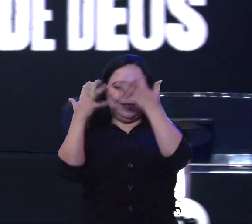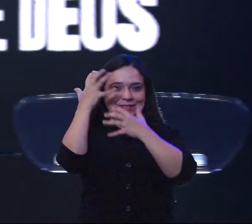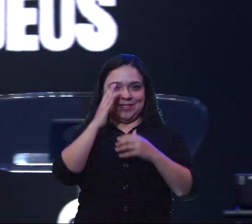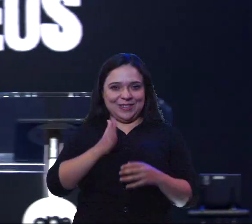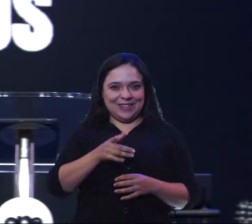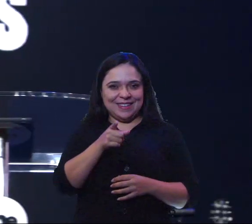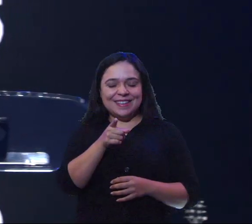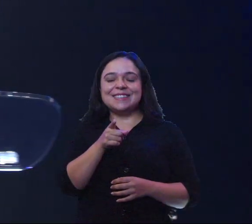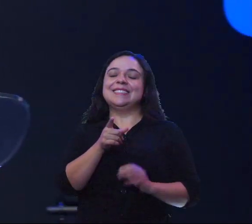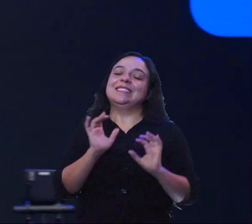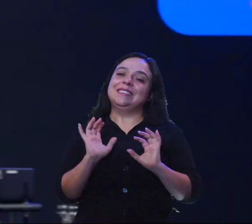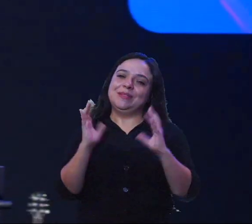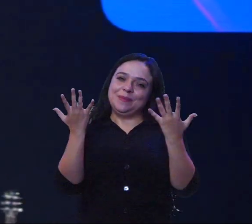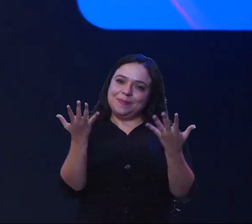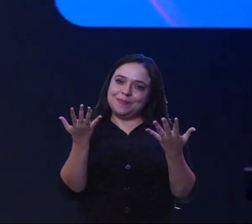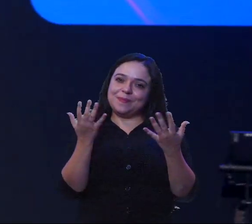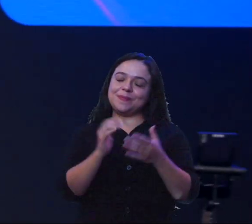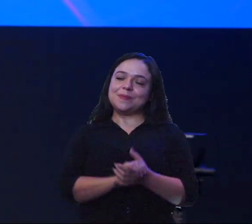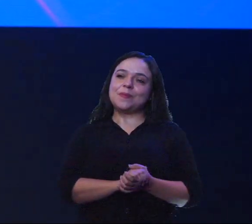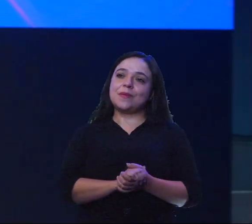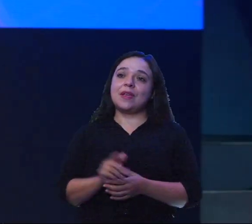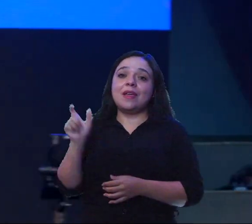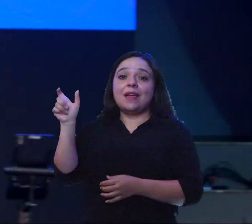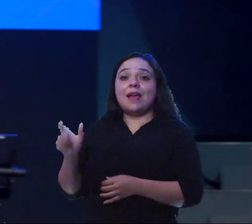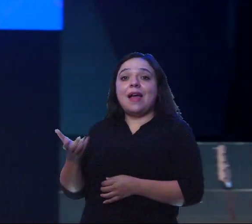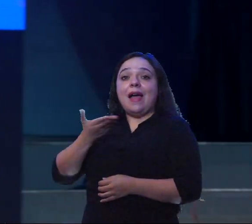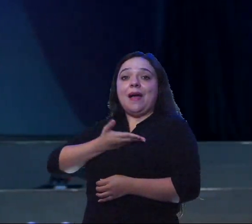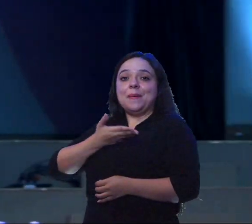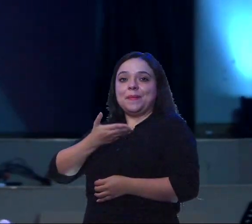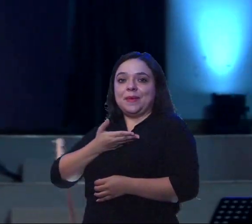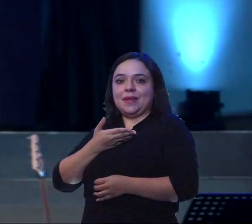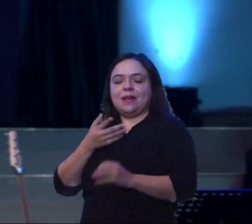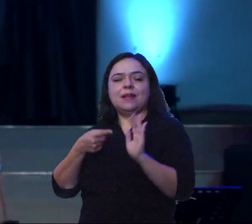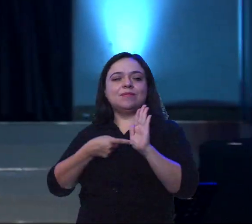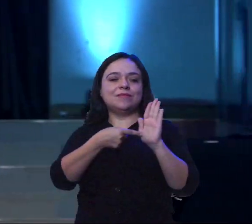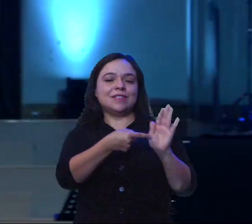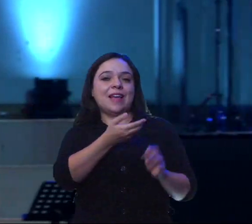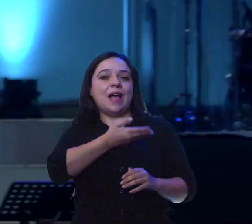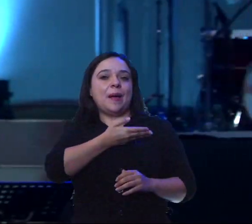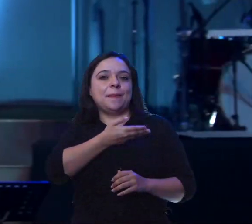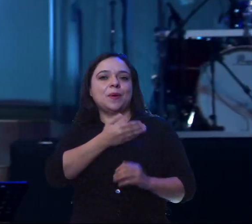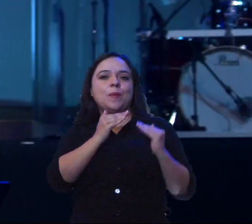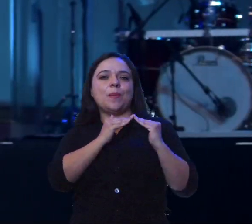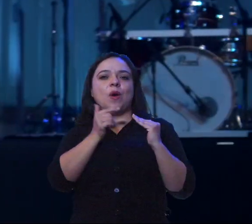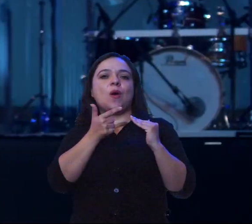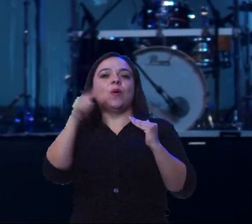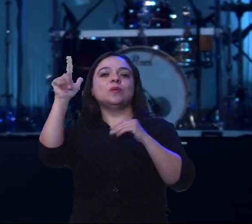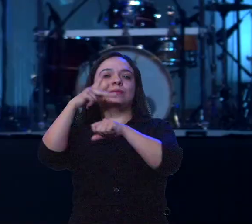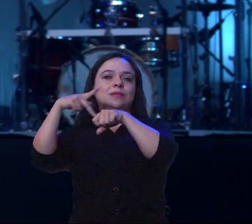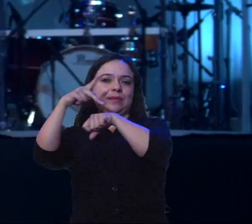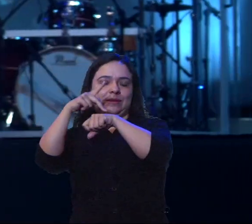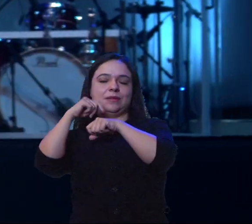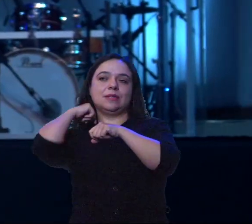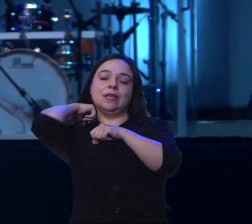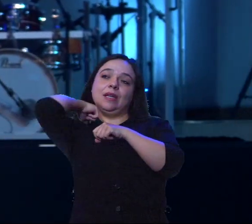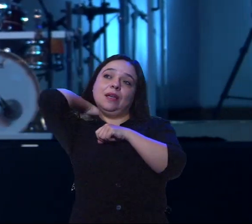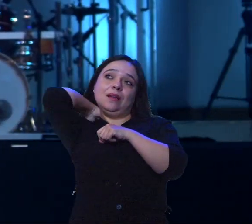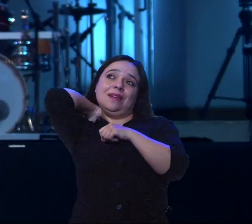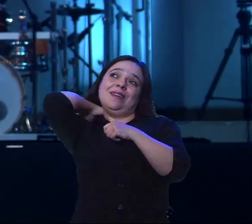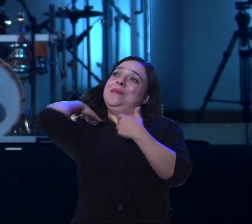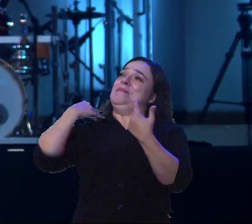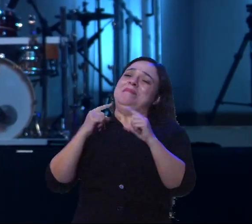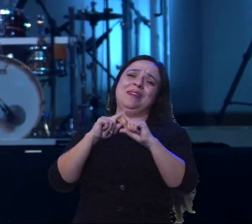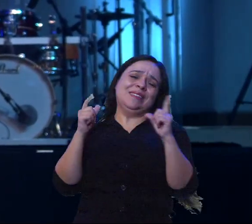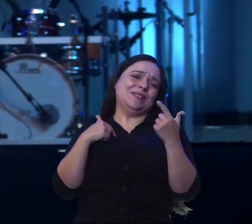E aí, uma amiga resolve apresentar para ela um amigo dela que morava em outro lugar, num outro país. E ela fala assim, mas eu não